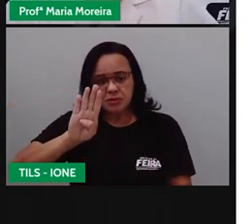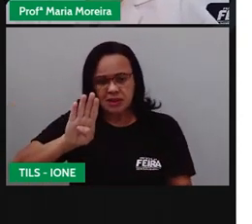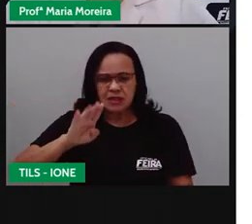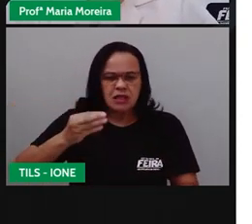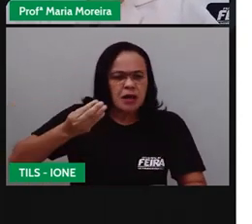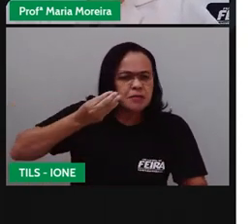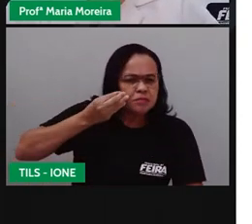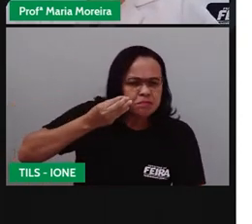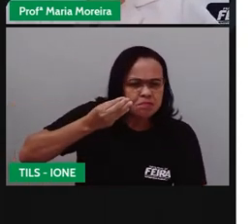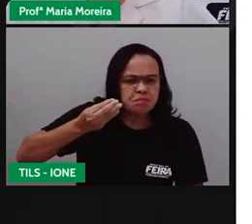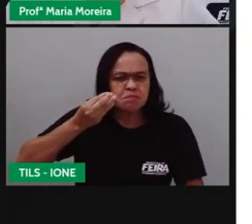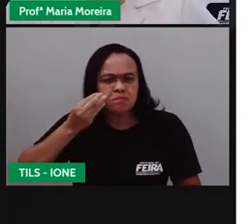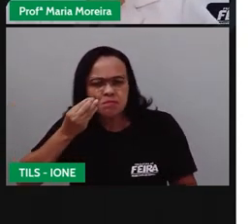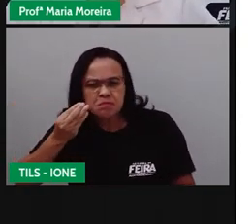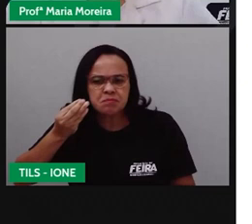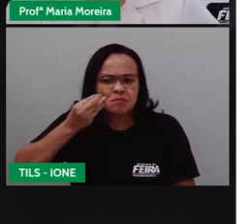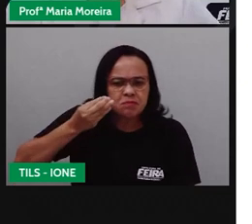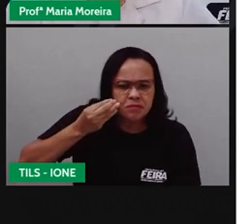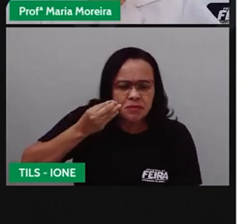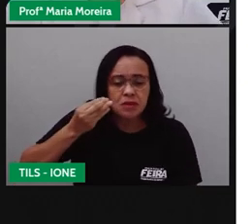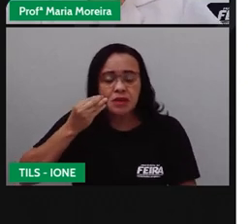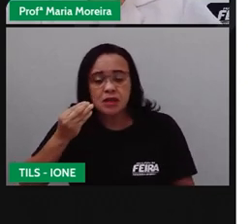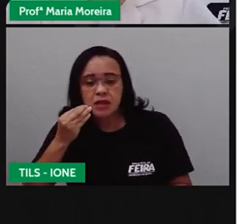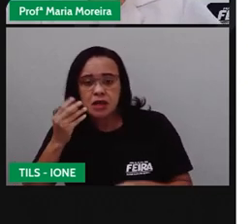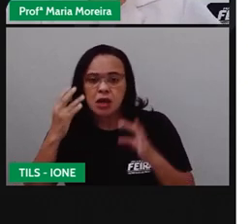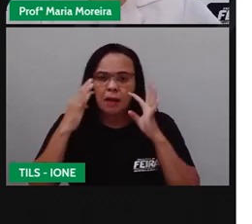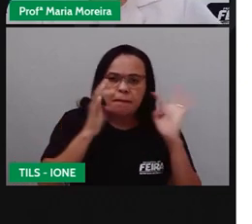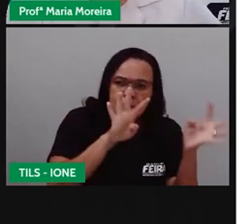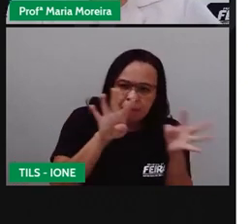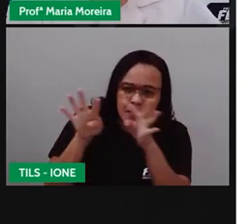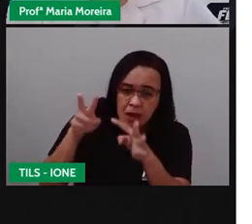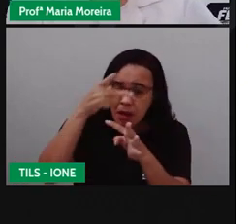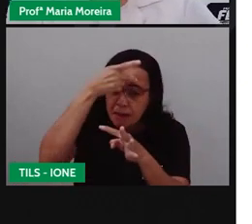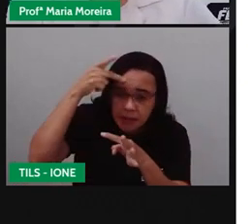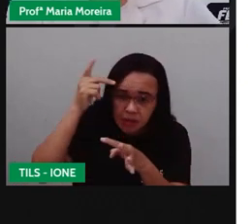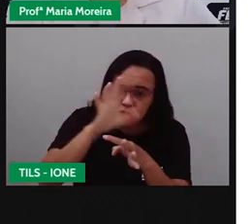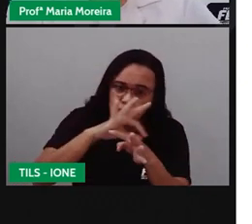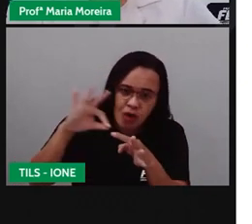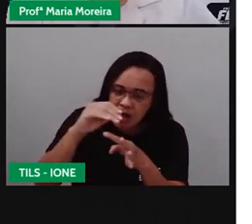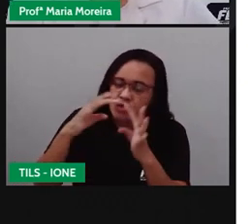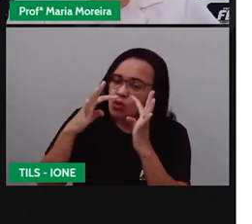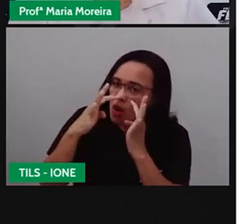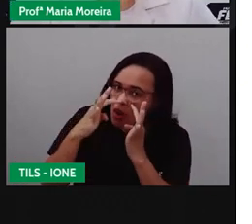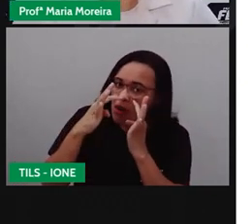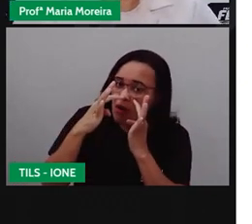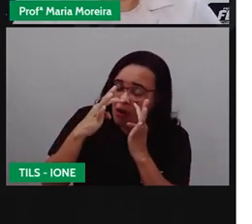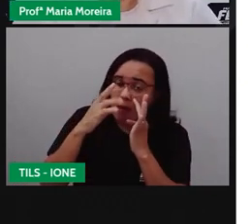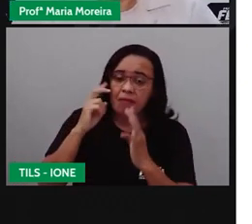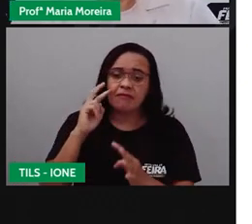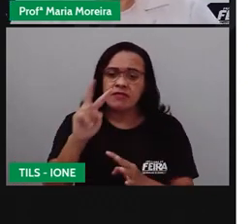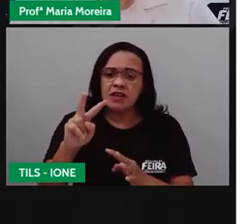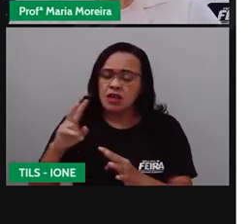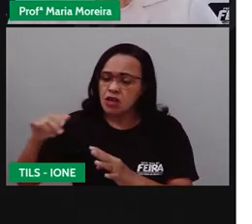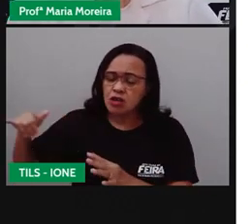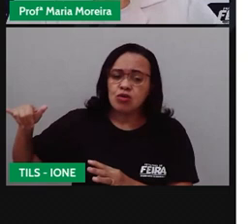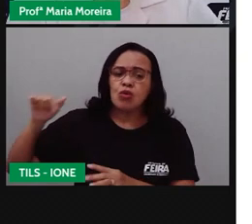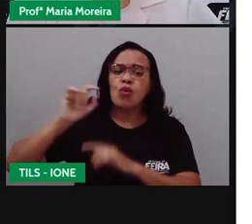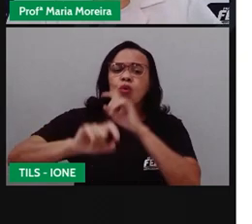de outubro, sob os olhos maravilhados, né, do público parisiense e de representantes do Aeroclube da